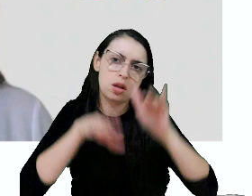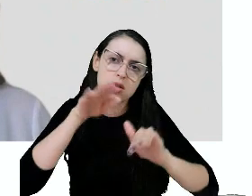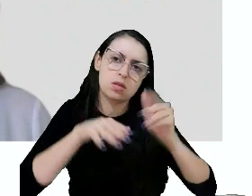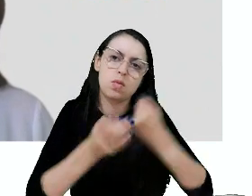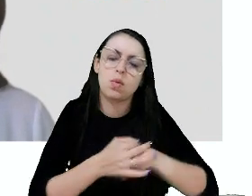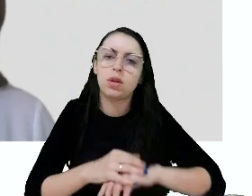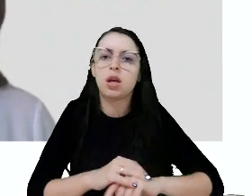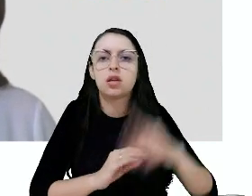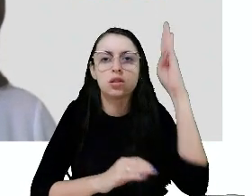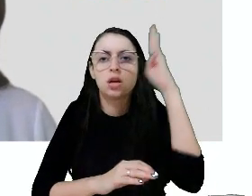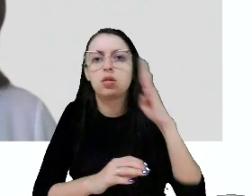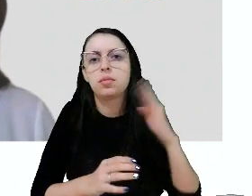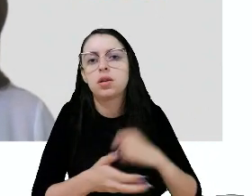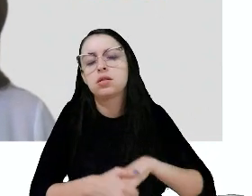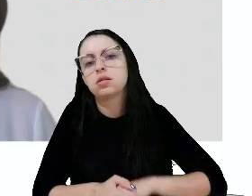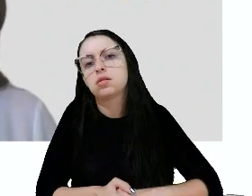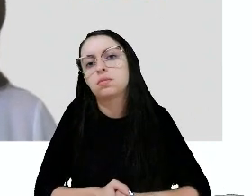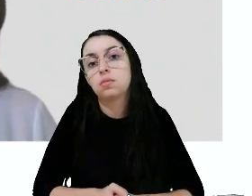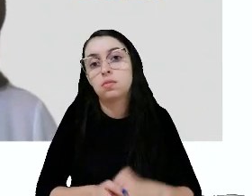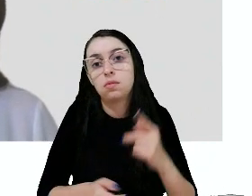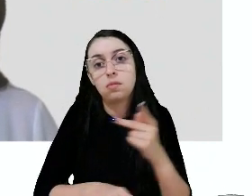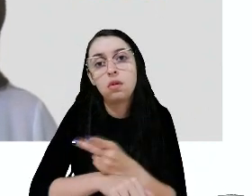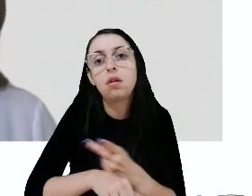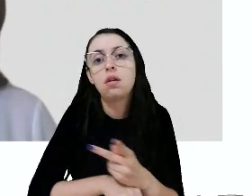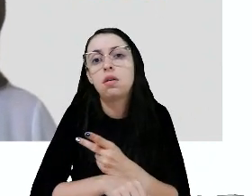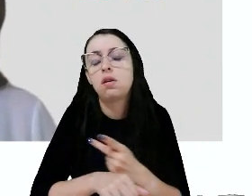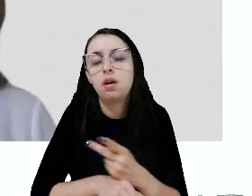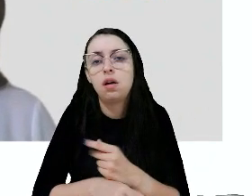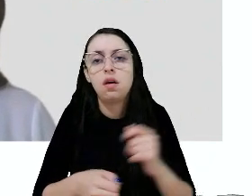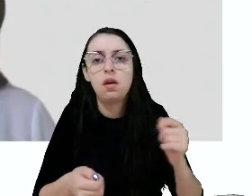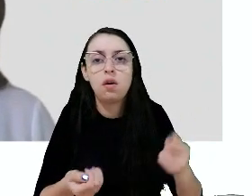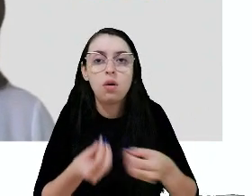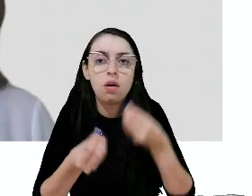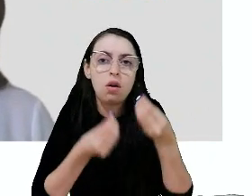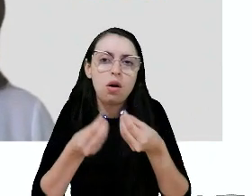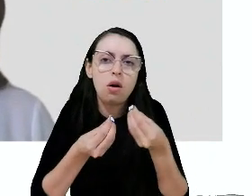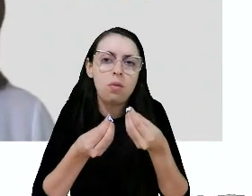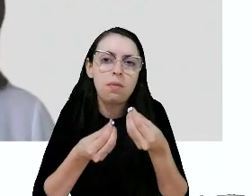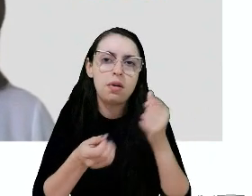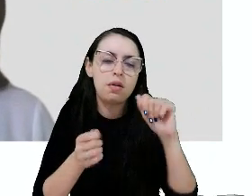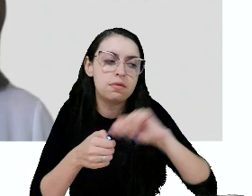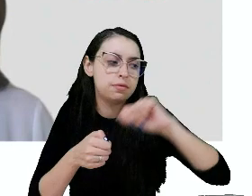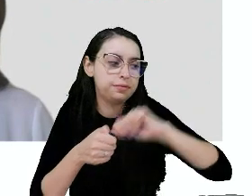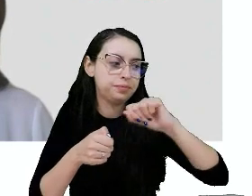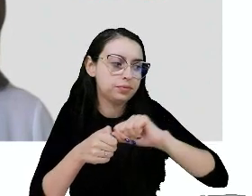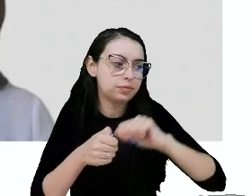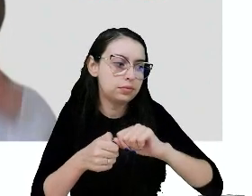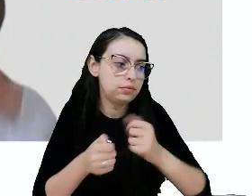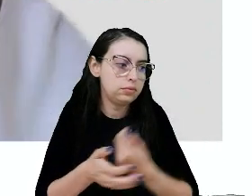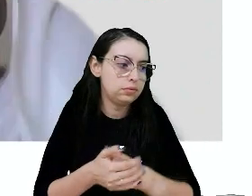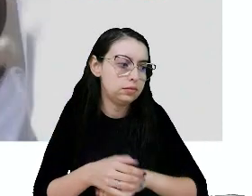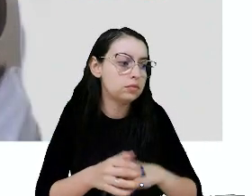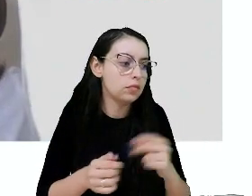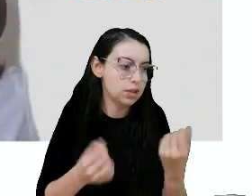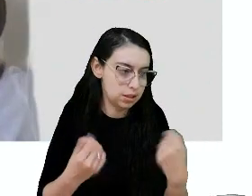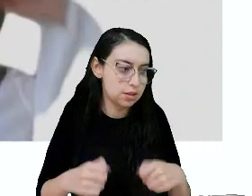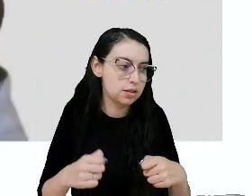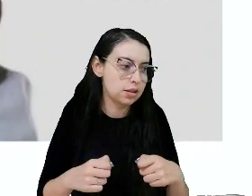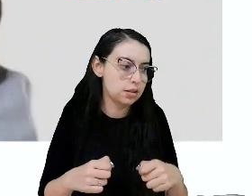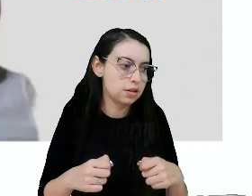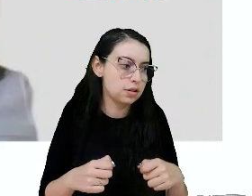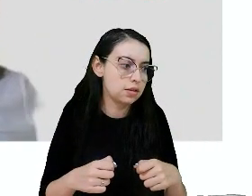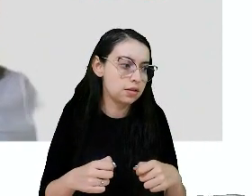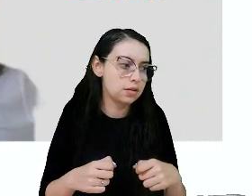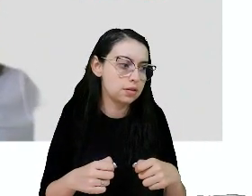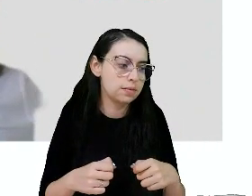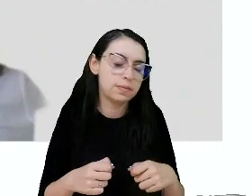que existe no nosso país, né? Temos que buscar formas, né? Estratégias, e eu acho que vamos